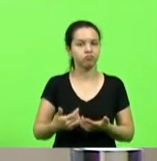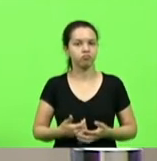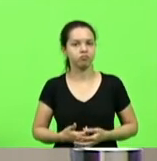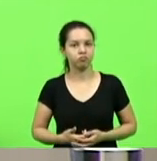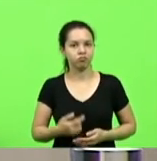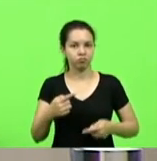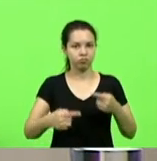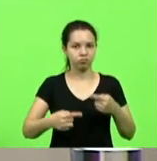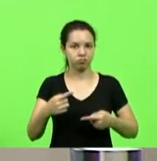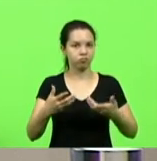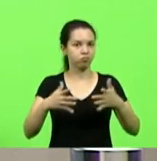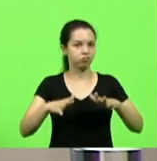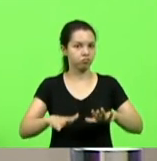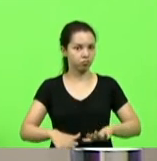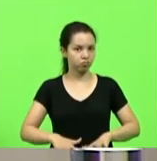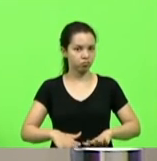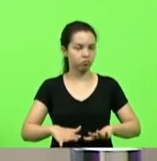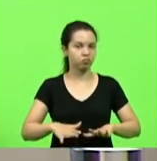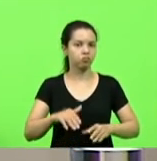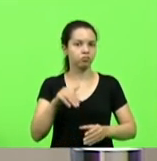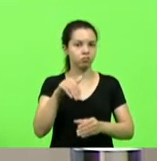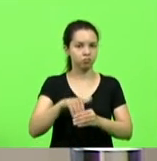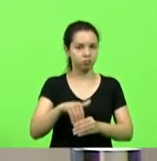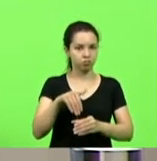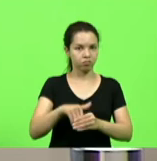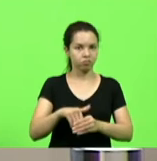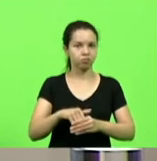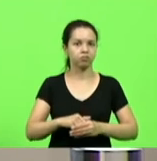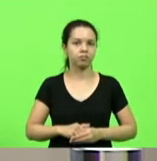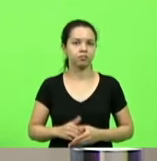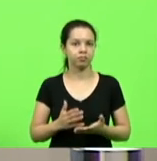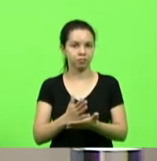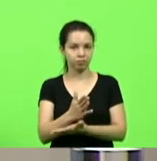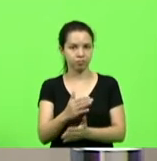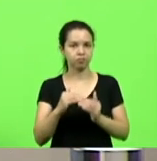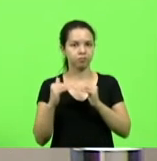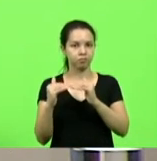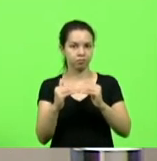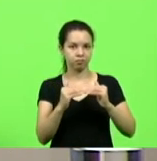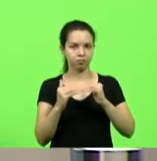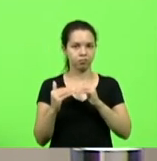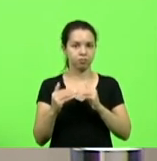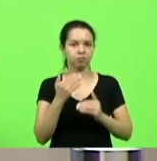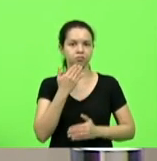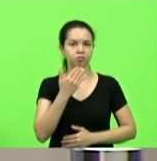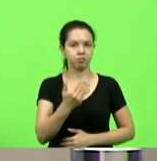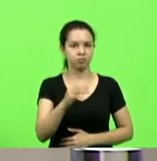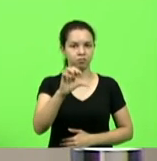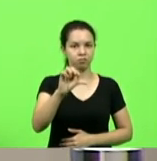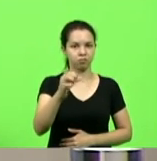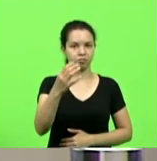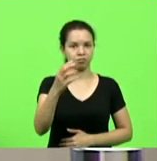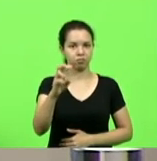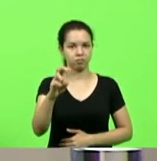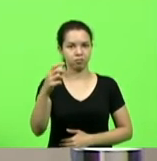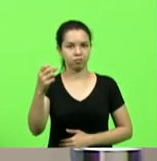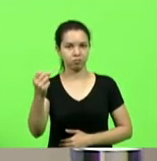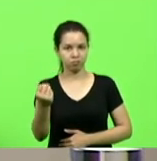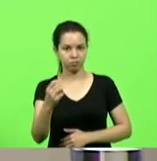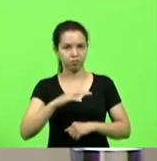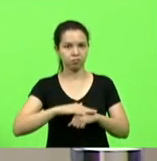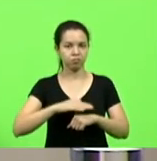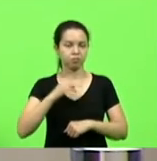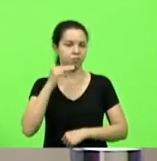discutir, em votação. Deputados que aprovam, permaneçam como se encontram. Aprovado por unanimidade. Requerimento 958, autor deputada